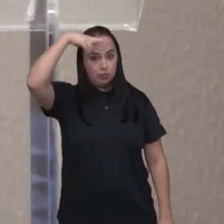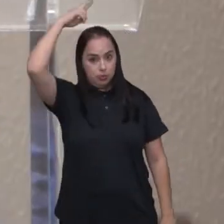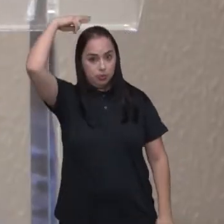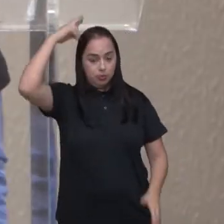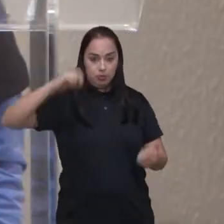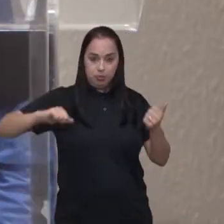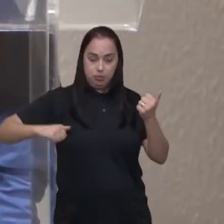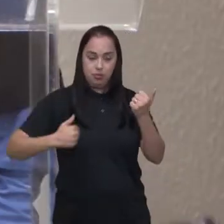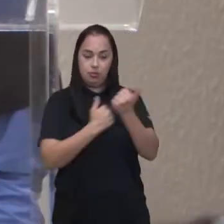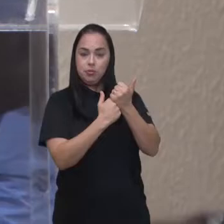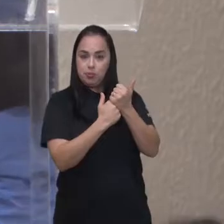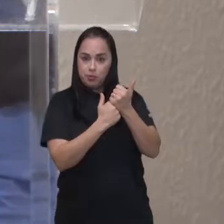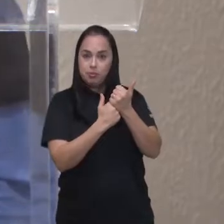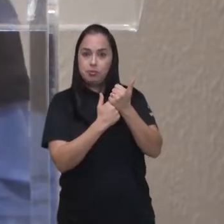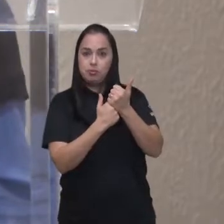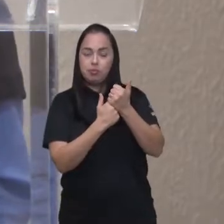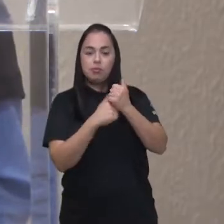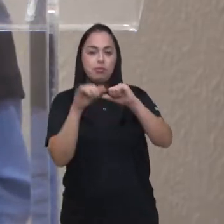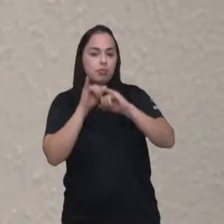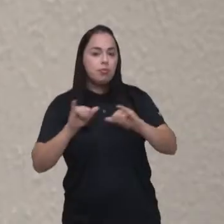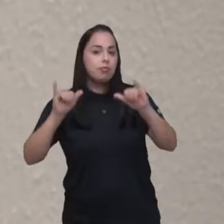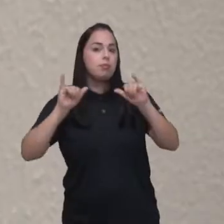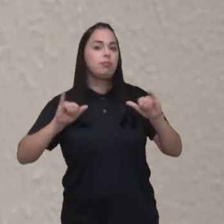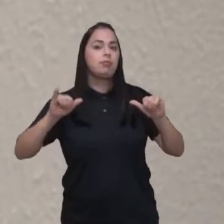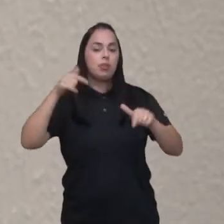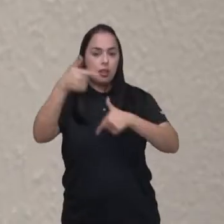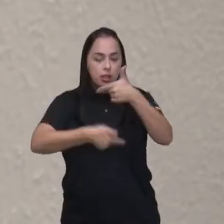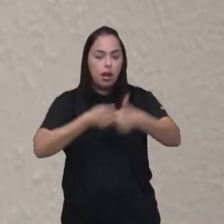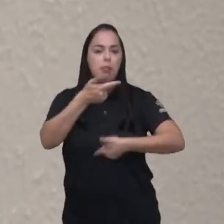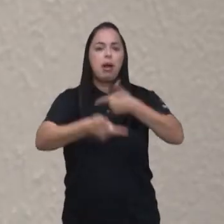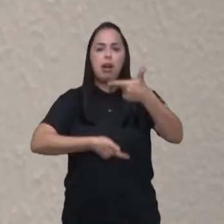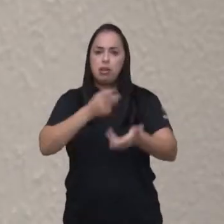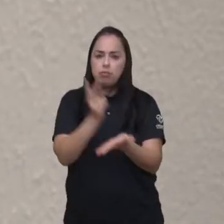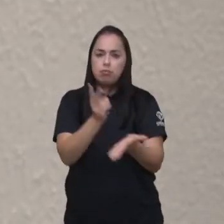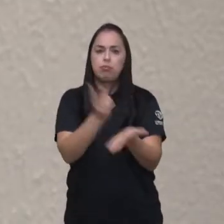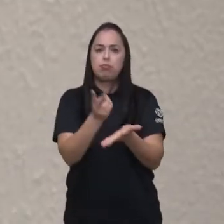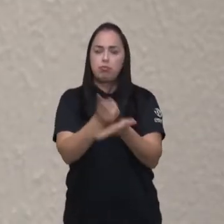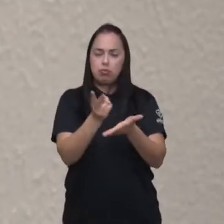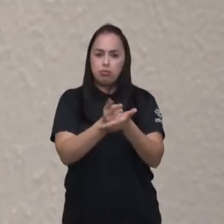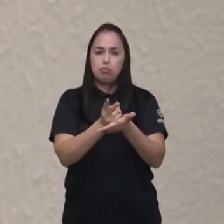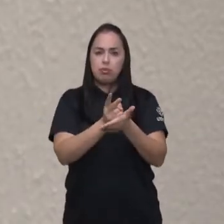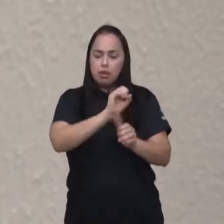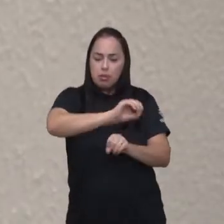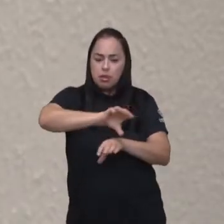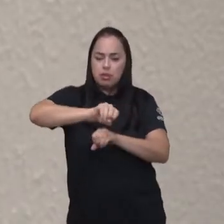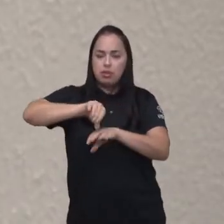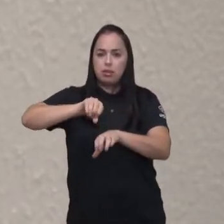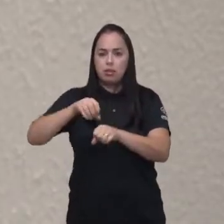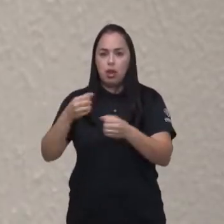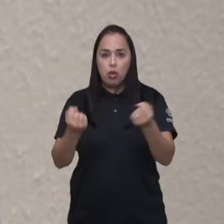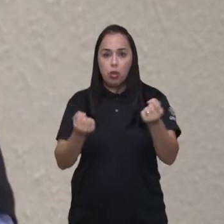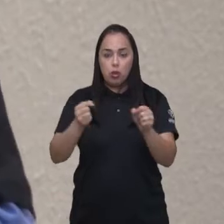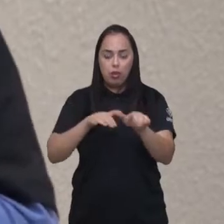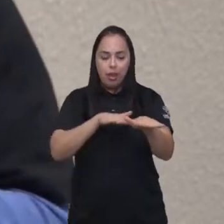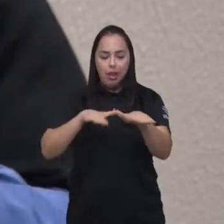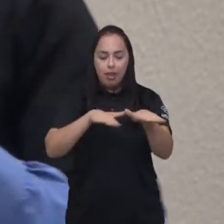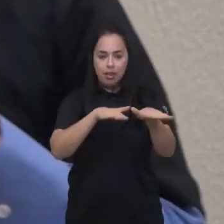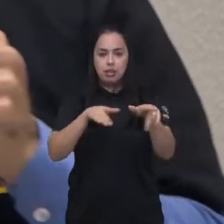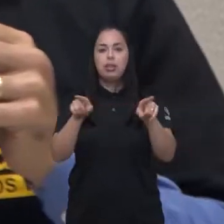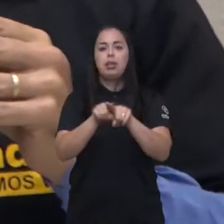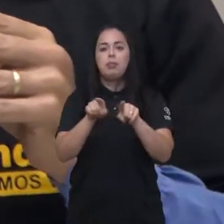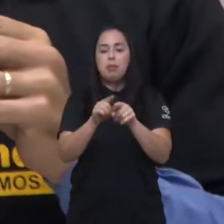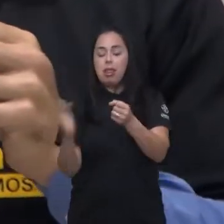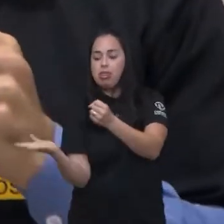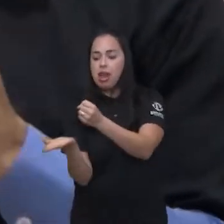da Câmara o vereador Robertinho da padaria destacou o trabalho contínuo de Educação no trânsito realizado